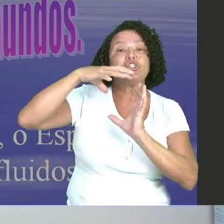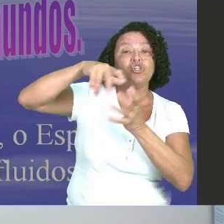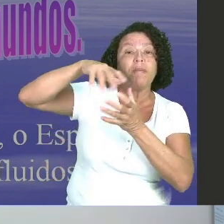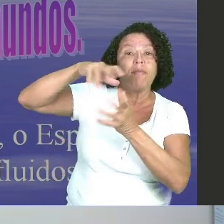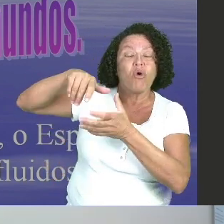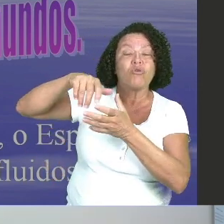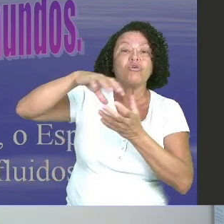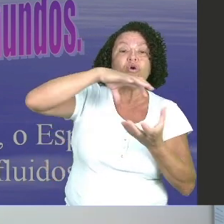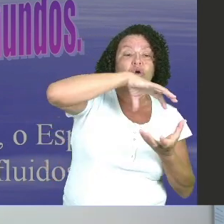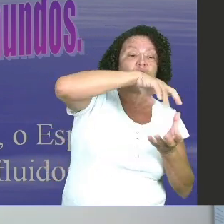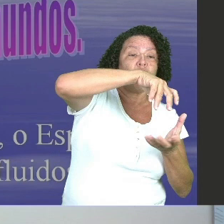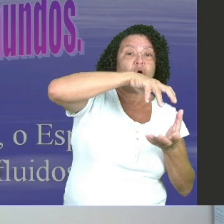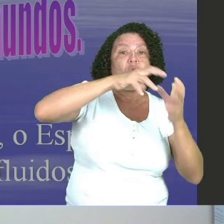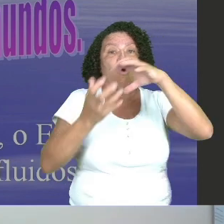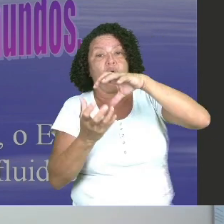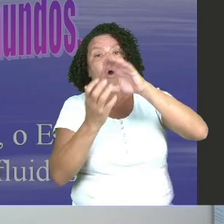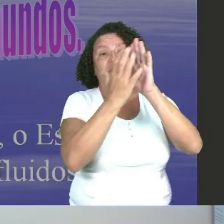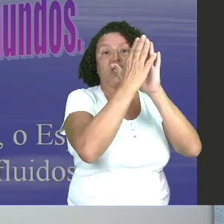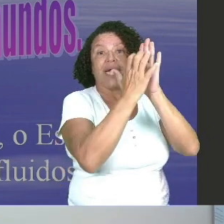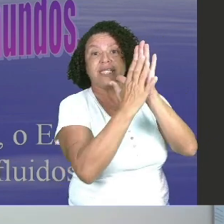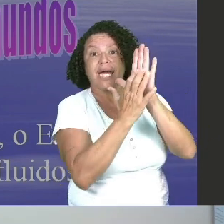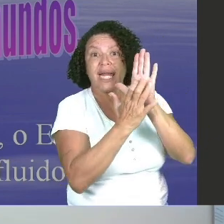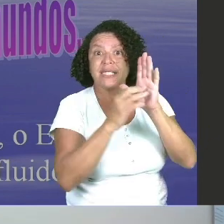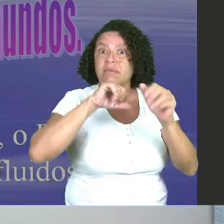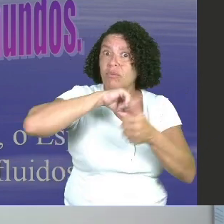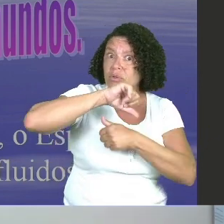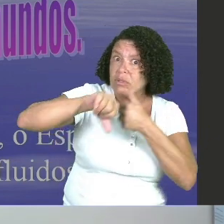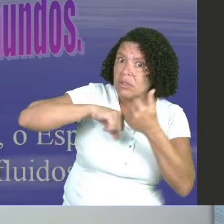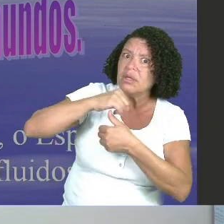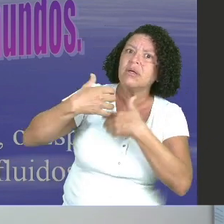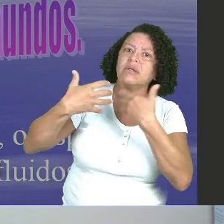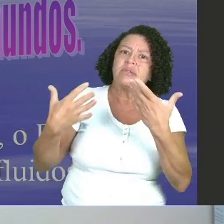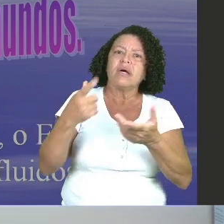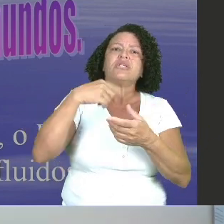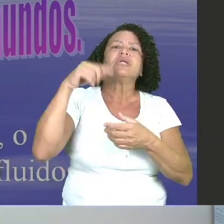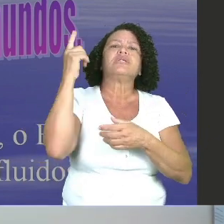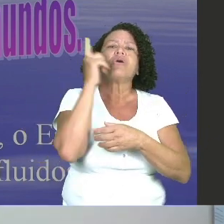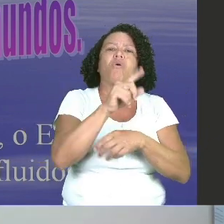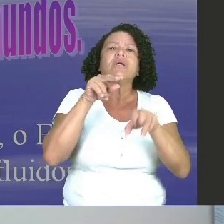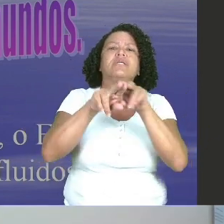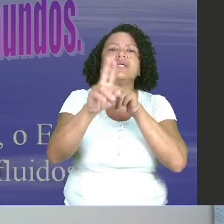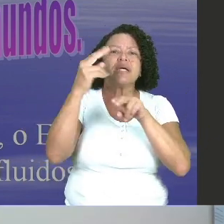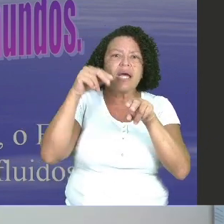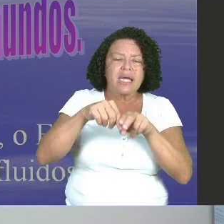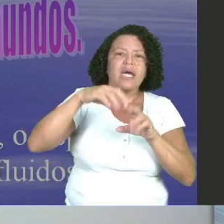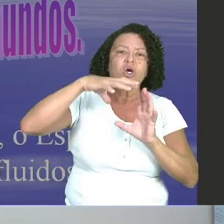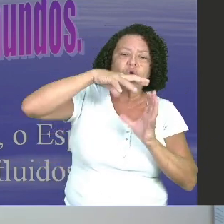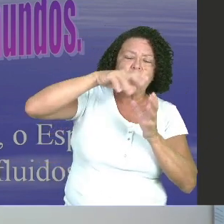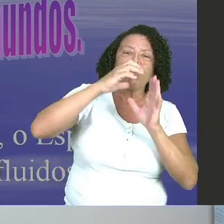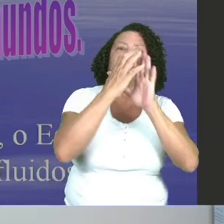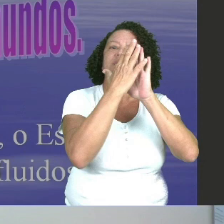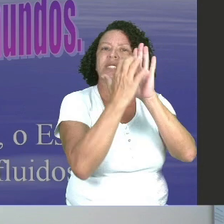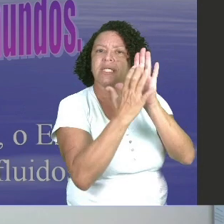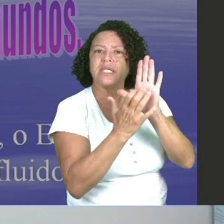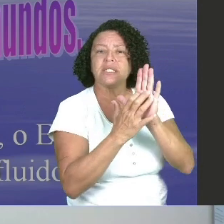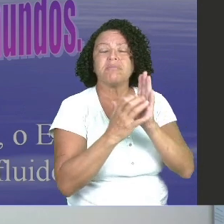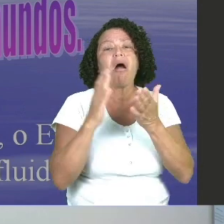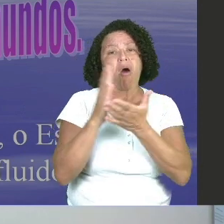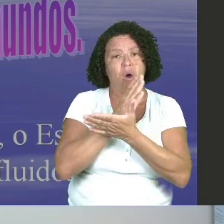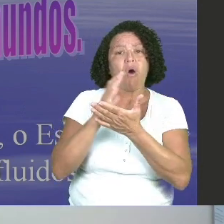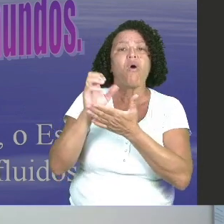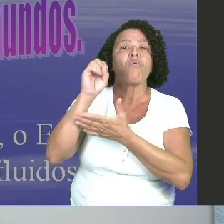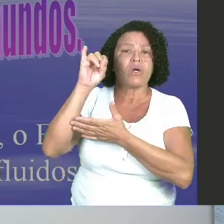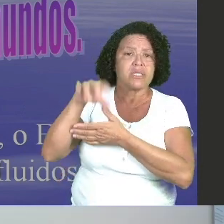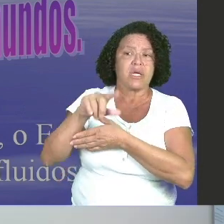regeneração. Vamos conseguir já reencarnar no mundo de regeneração? Alguns sim,